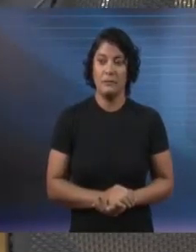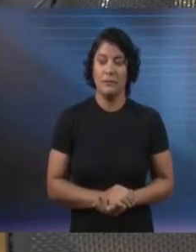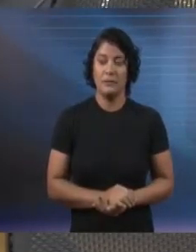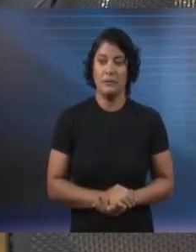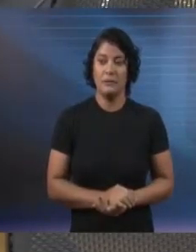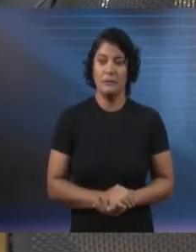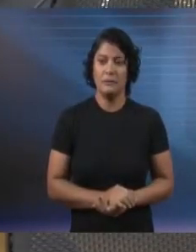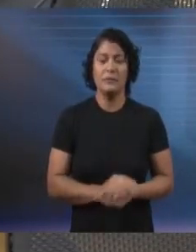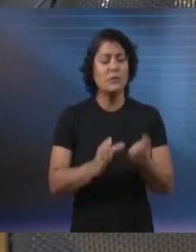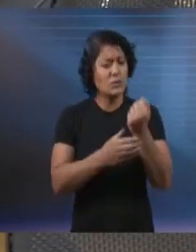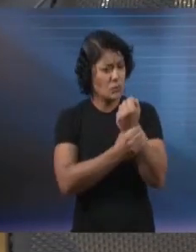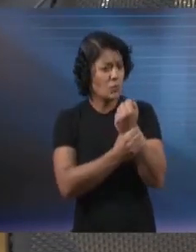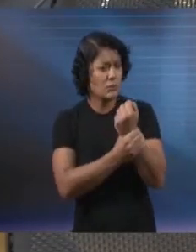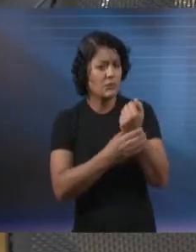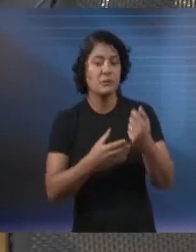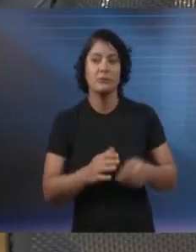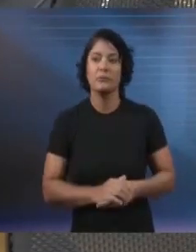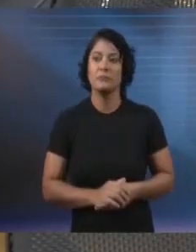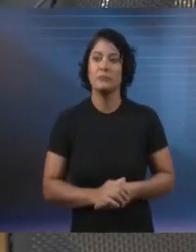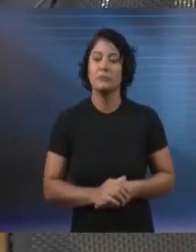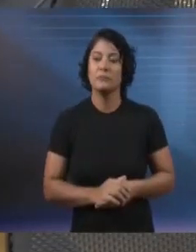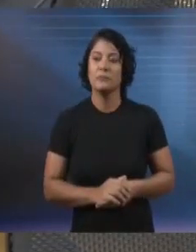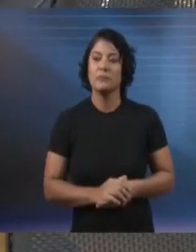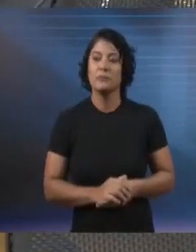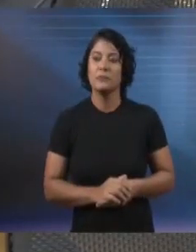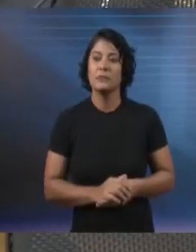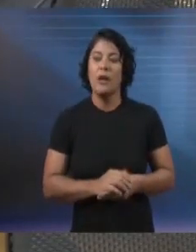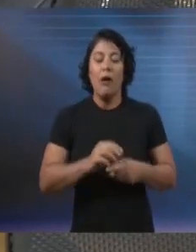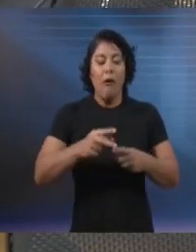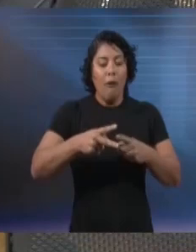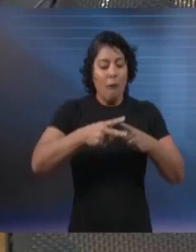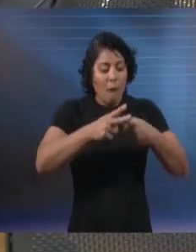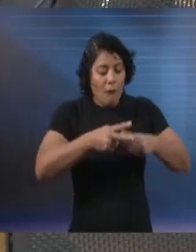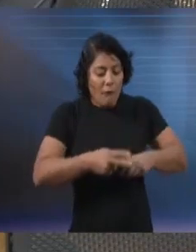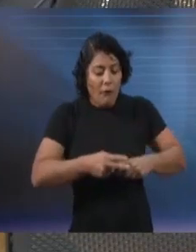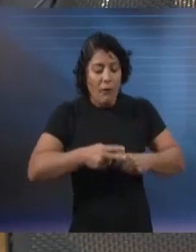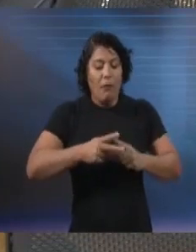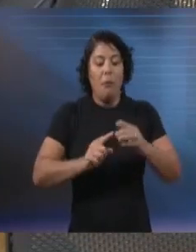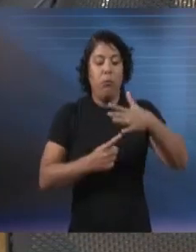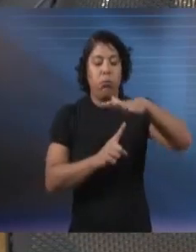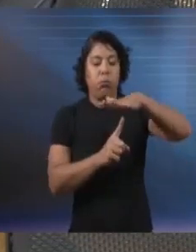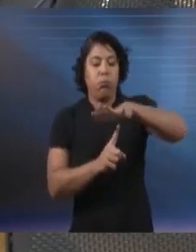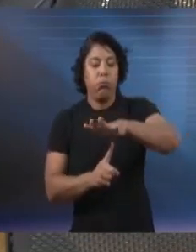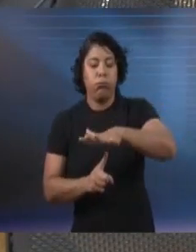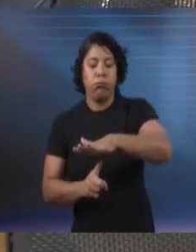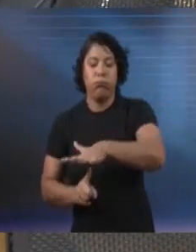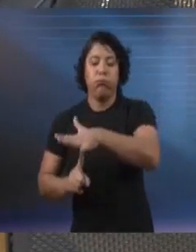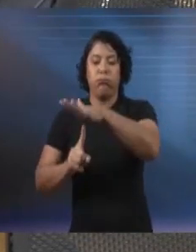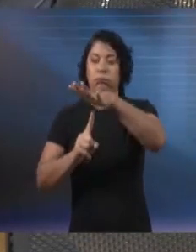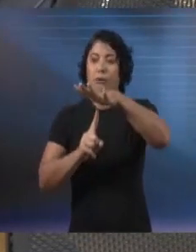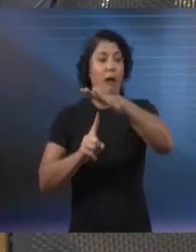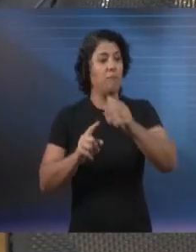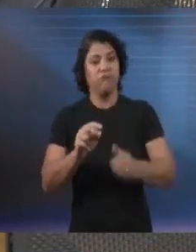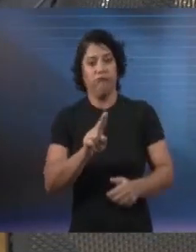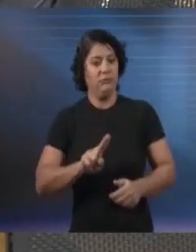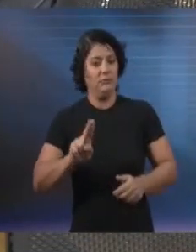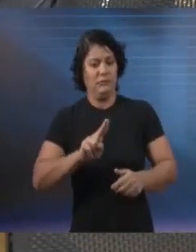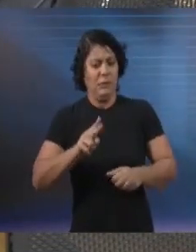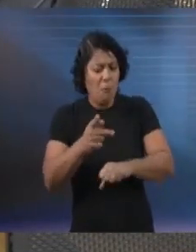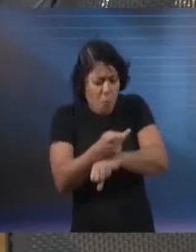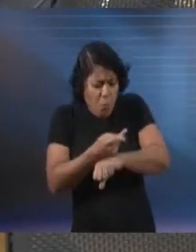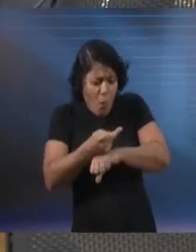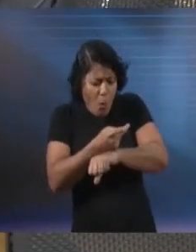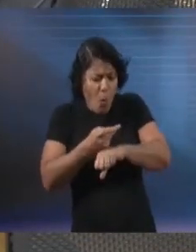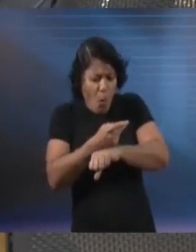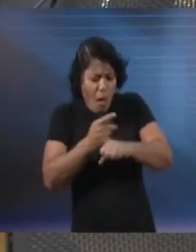Segurança Pública que faça a manutenção dos helicópteros do governo do Estado, que não foram utilizados para a busca